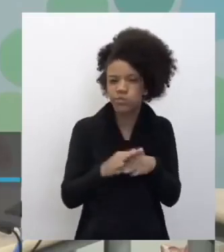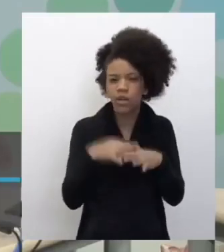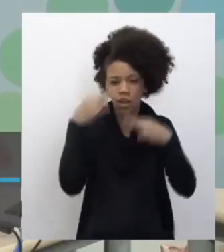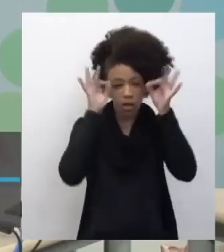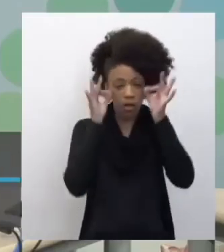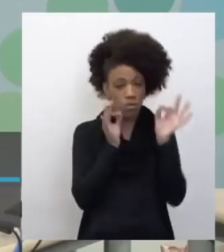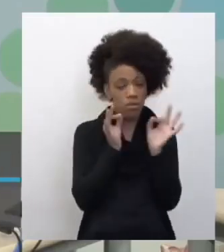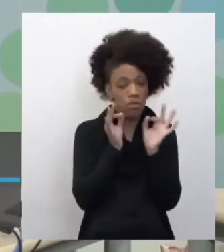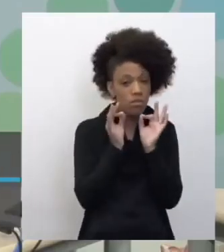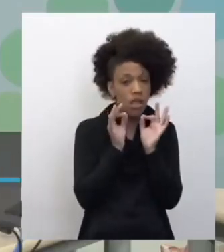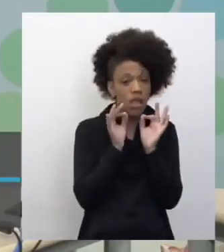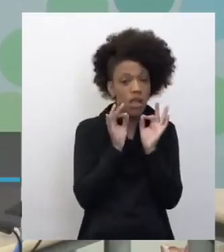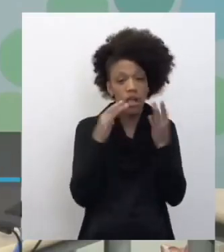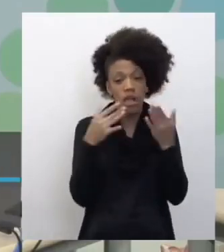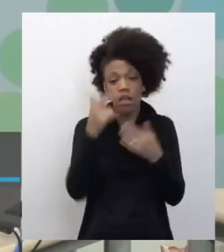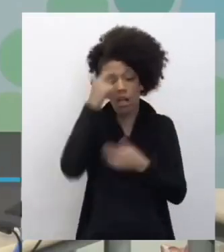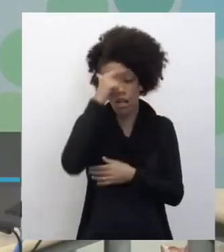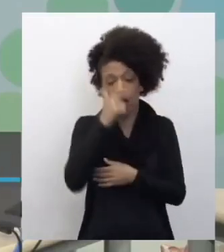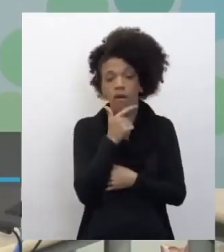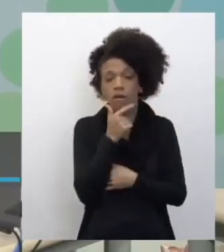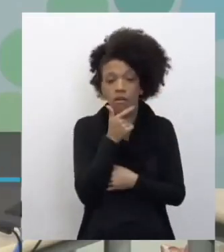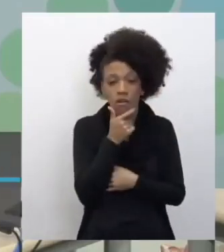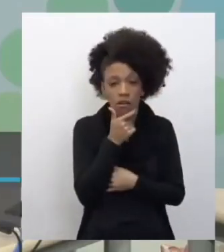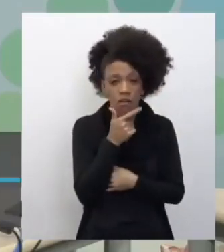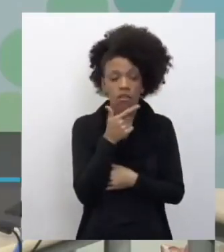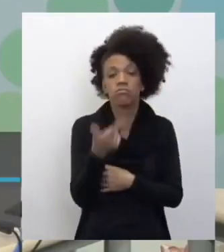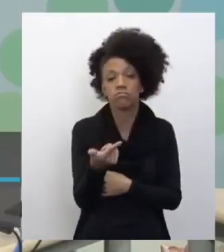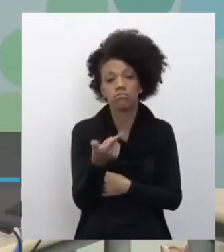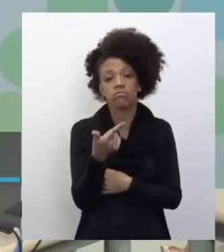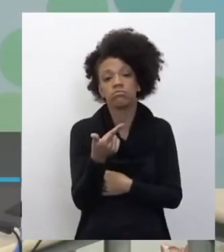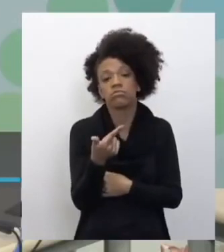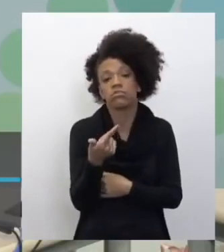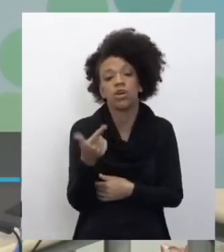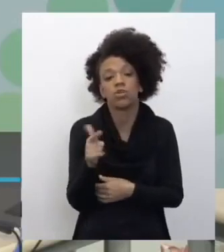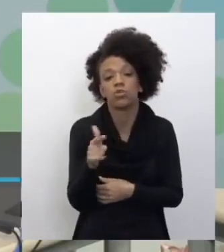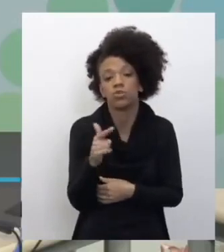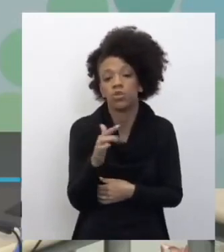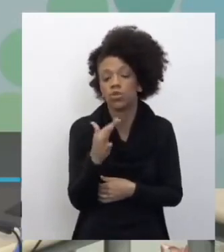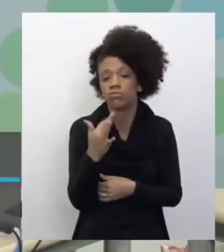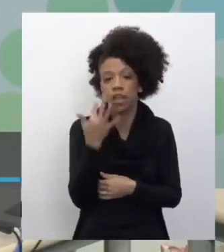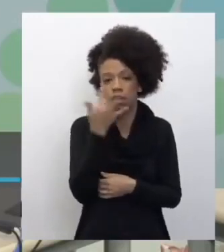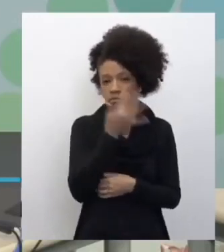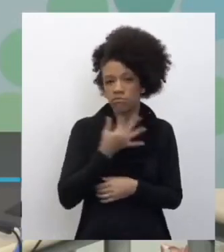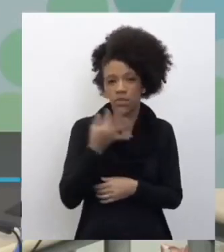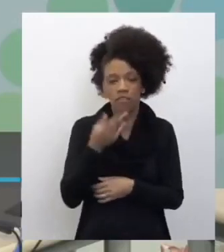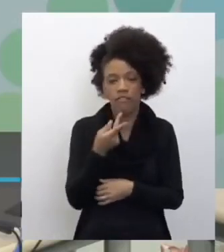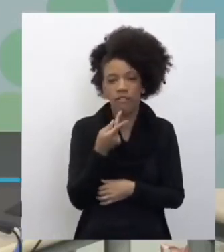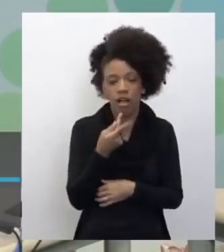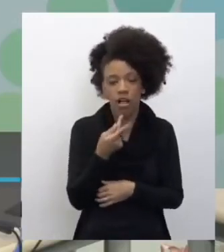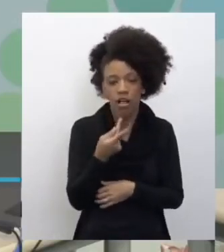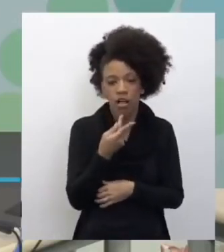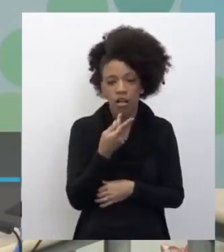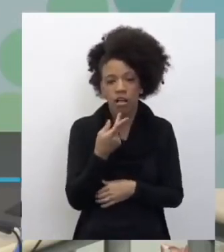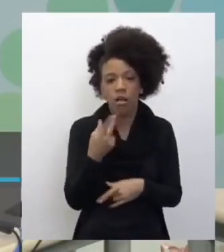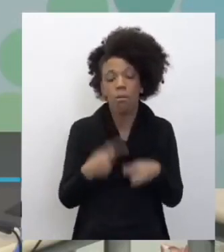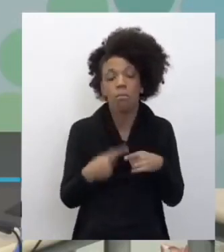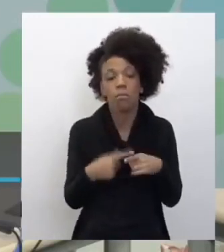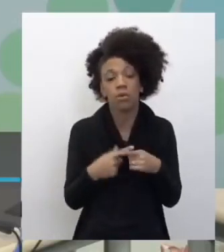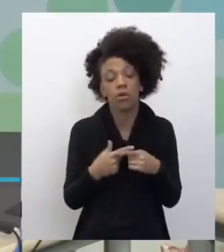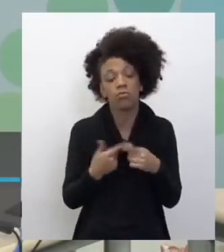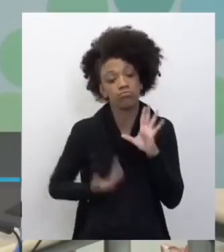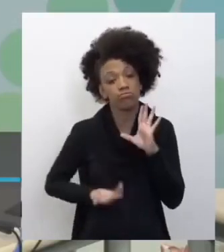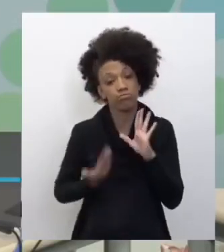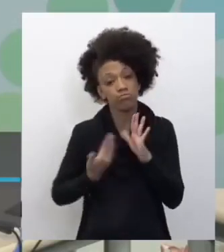neutra, né? Que ela é uma máscara inteiriça, e inclusive não tem espaço para você falar, justamente para que você comece a desenvolver todo